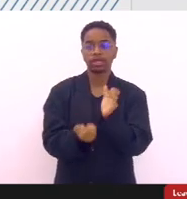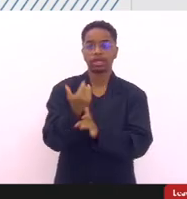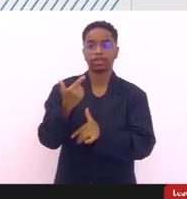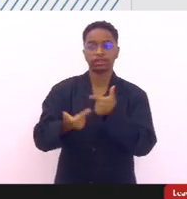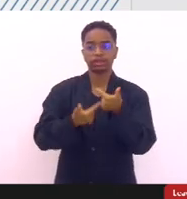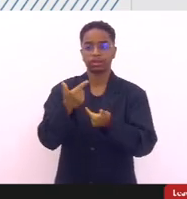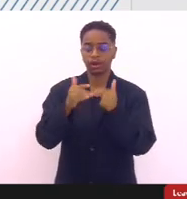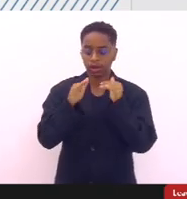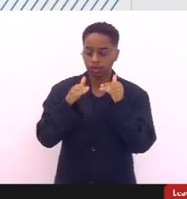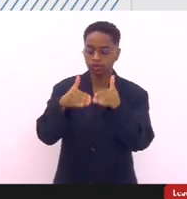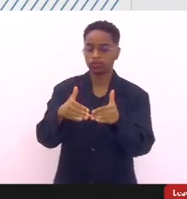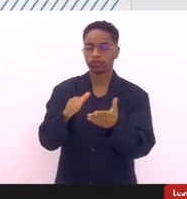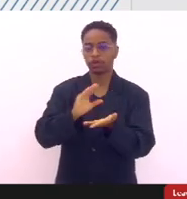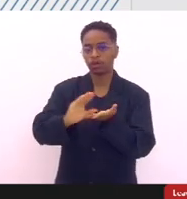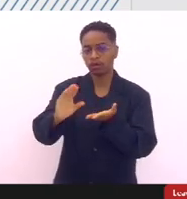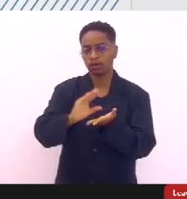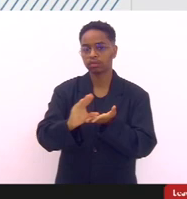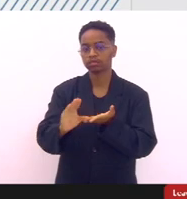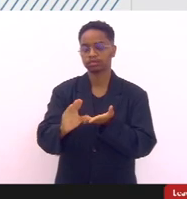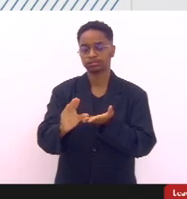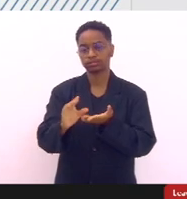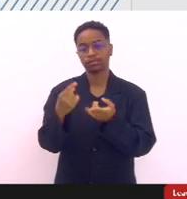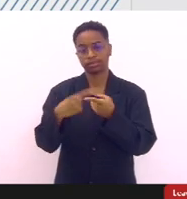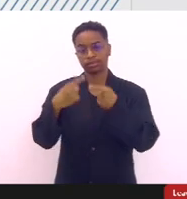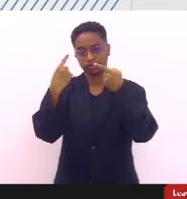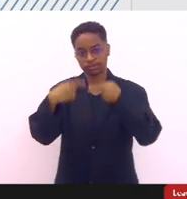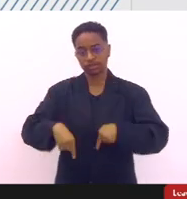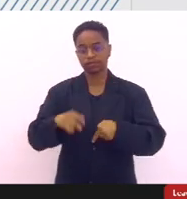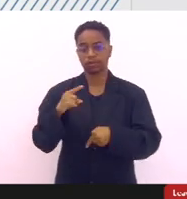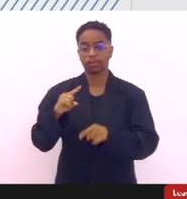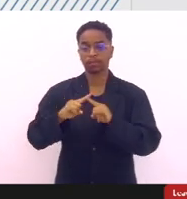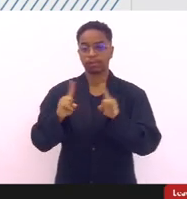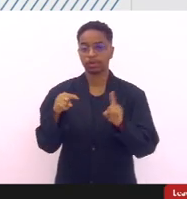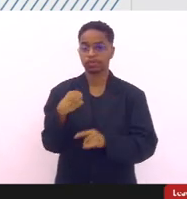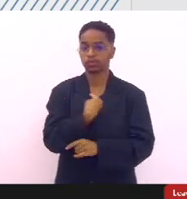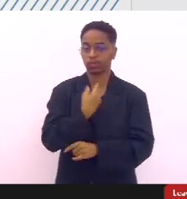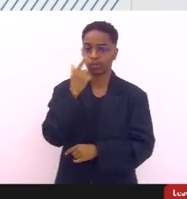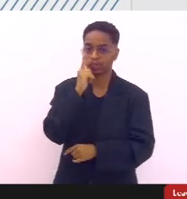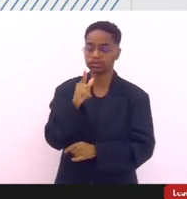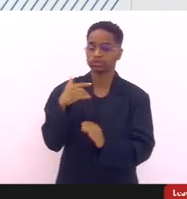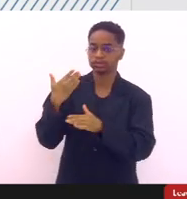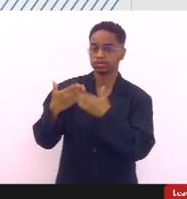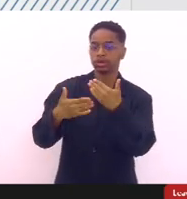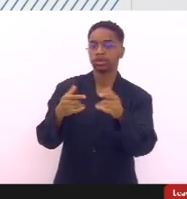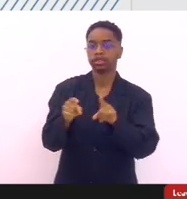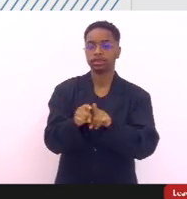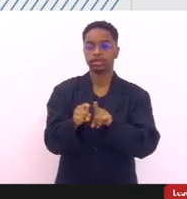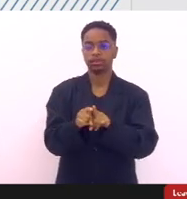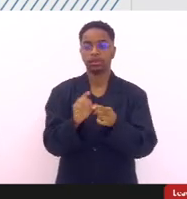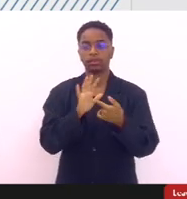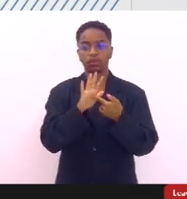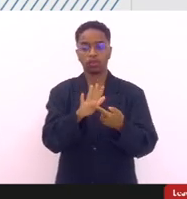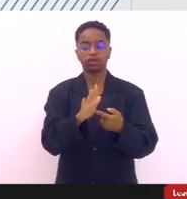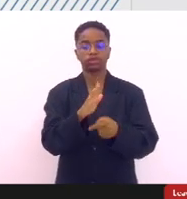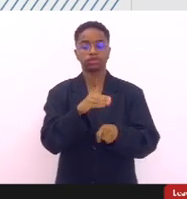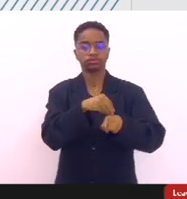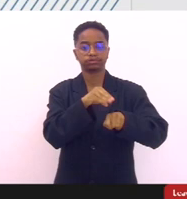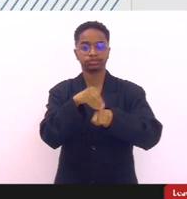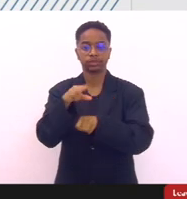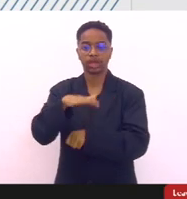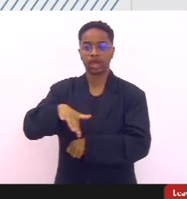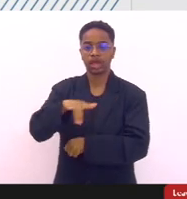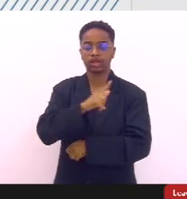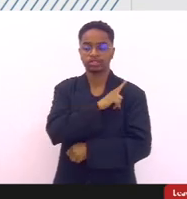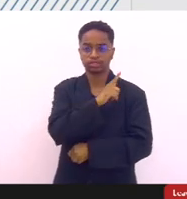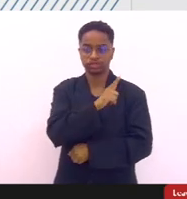trabalho específico para o financiamento, foi um desafio que a gente conseguiu desenvolver, e a indução de indicadores de gestão que são,